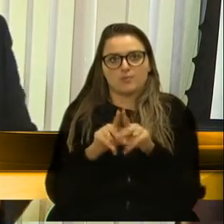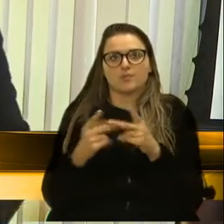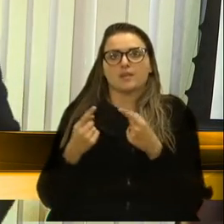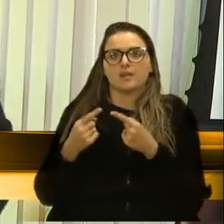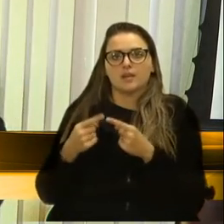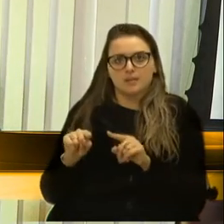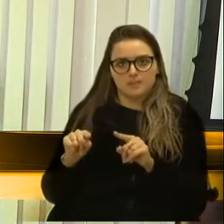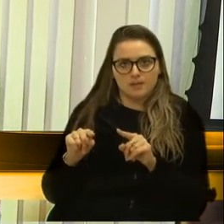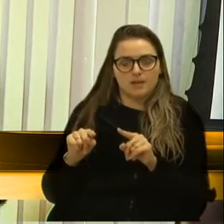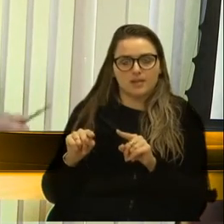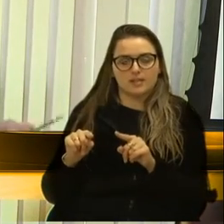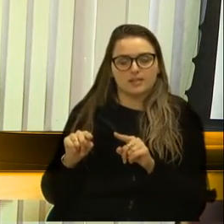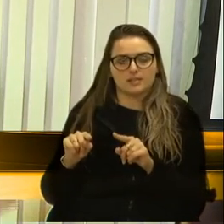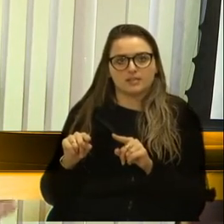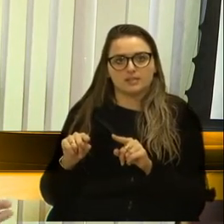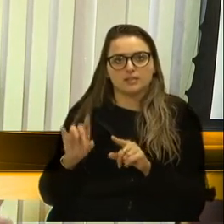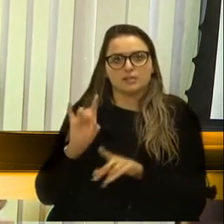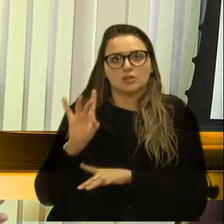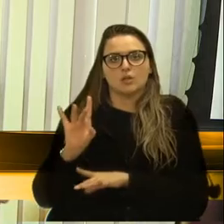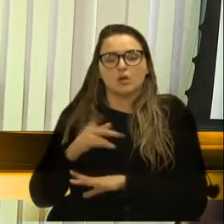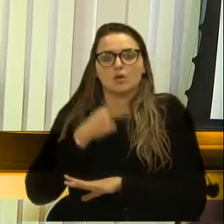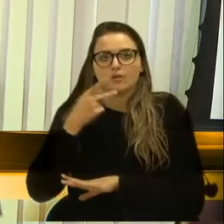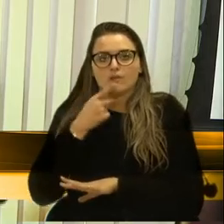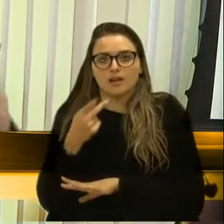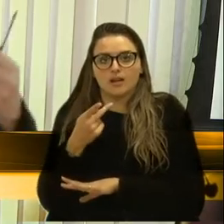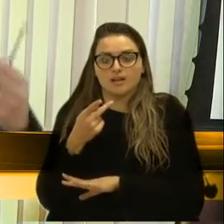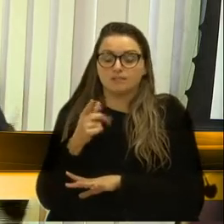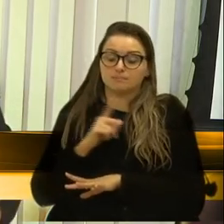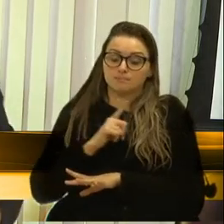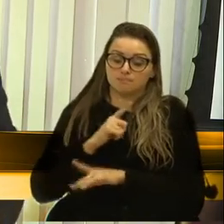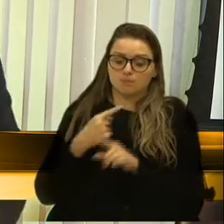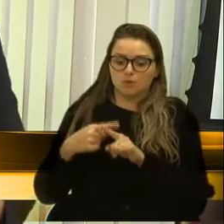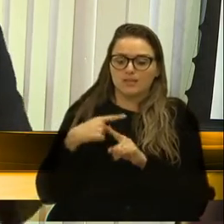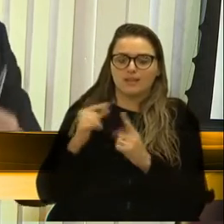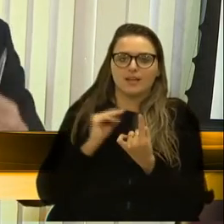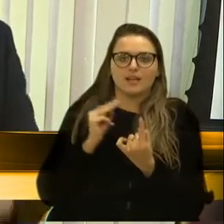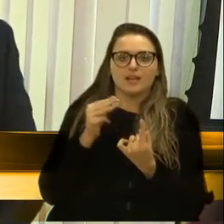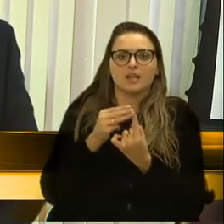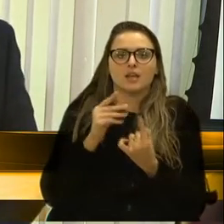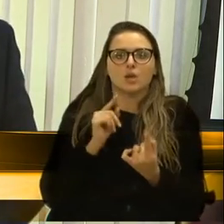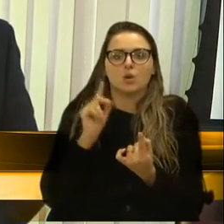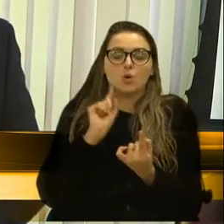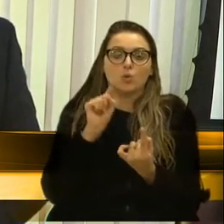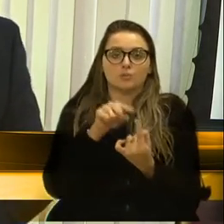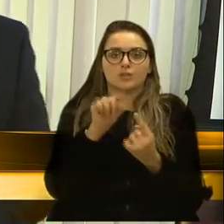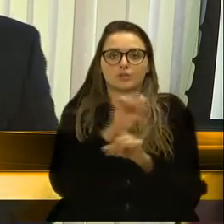reverbera na população porque os veículos dão esse espaço e têm essa missão social.